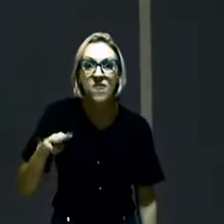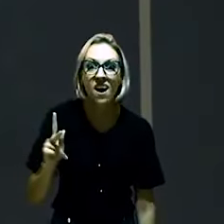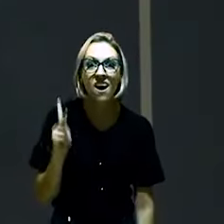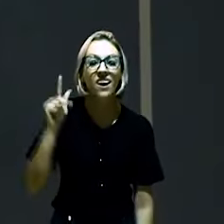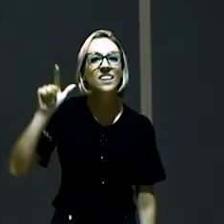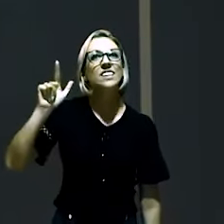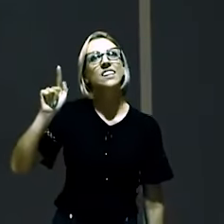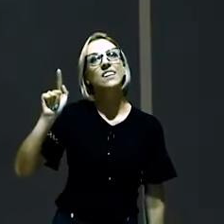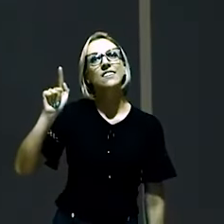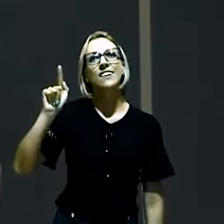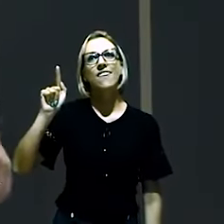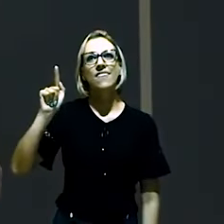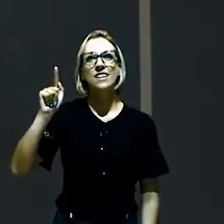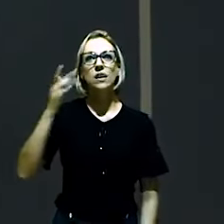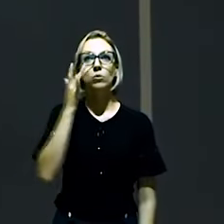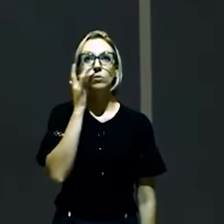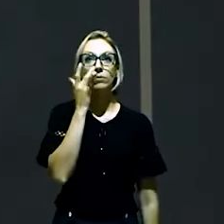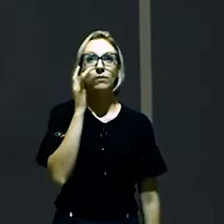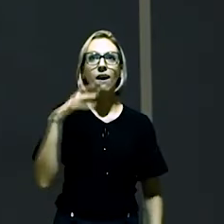Vamos fazer uma continha boba?